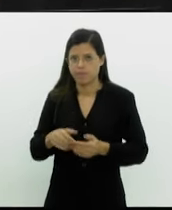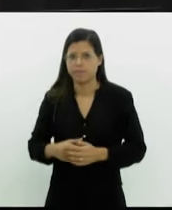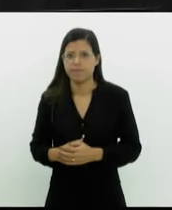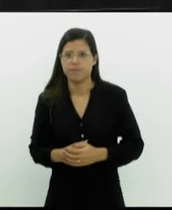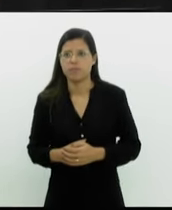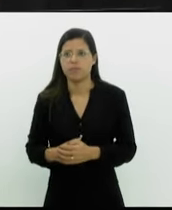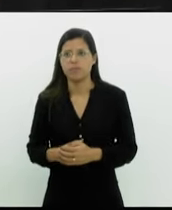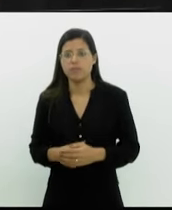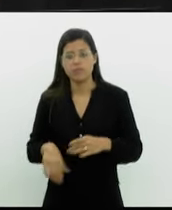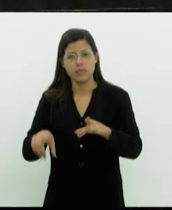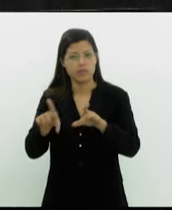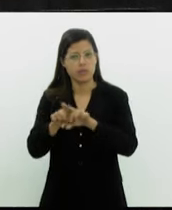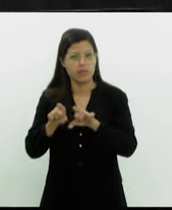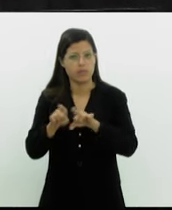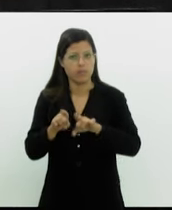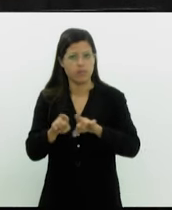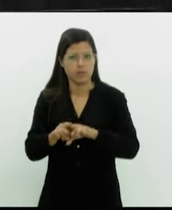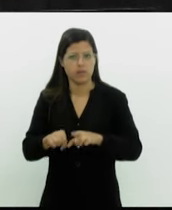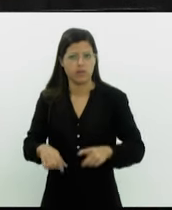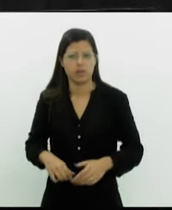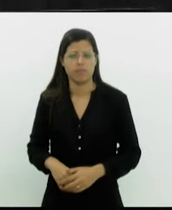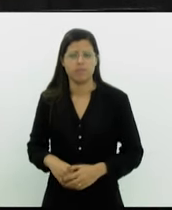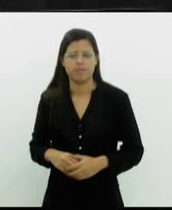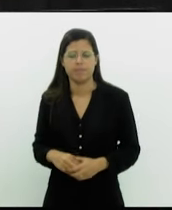E, além do mais,